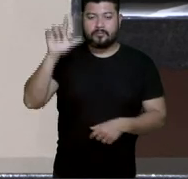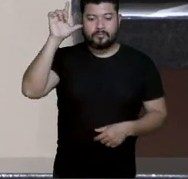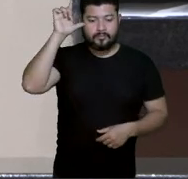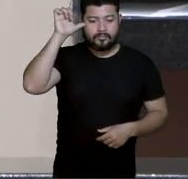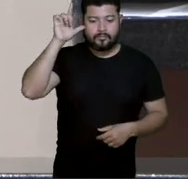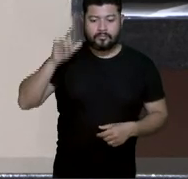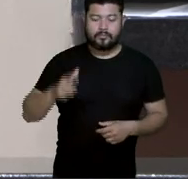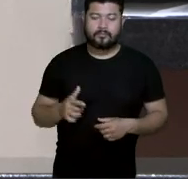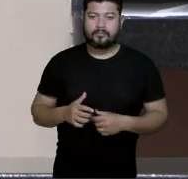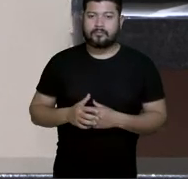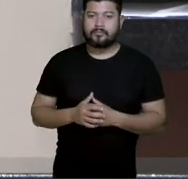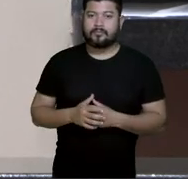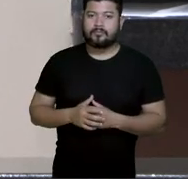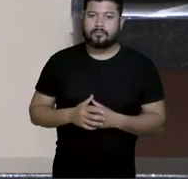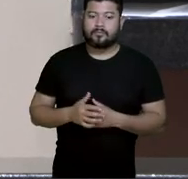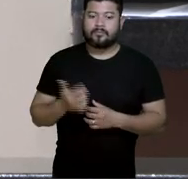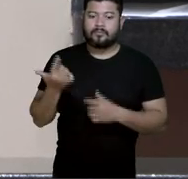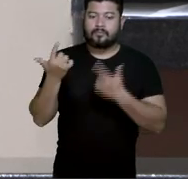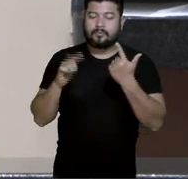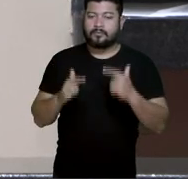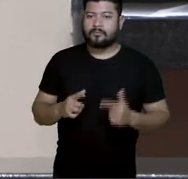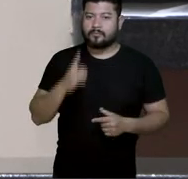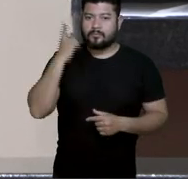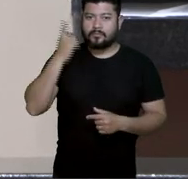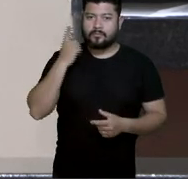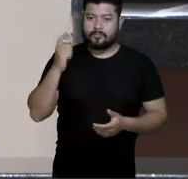Carminati e outros deputados.